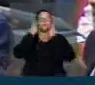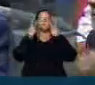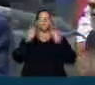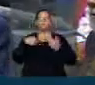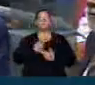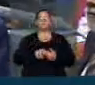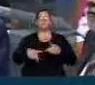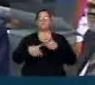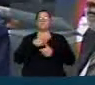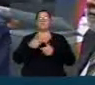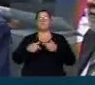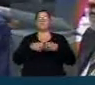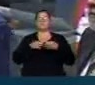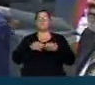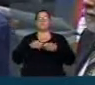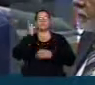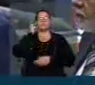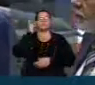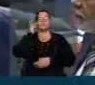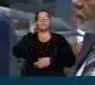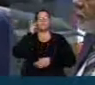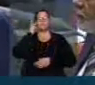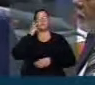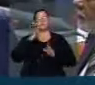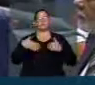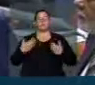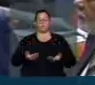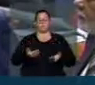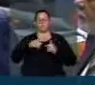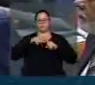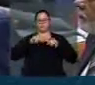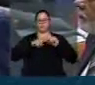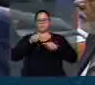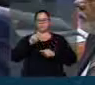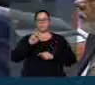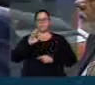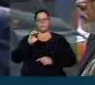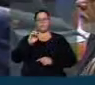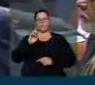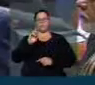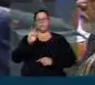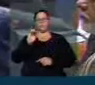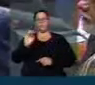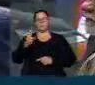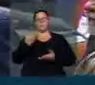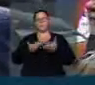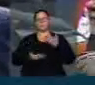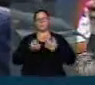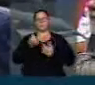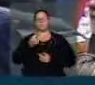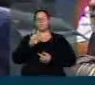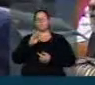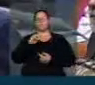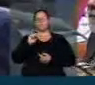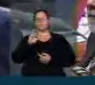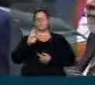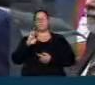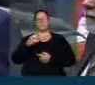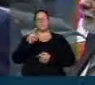é normal isso em São Paulo. Quando o produtor perde dinheiro, um tomate a R$ 3, R$ 4, que não tem quem